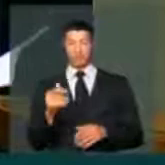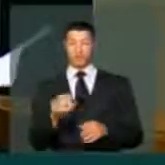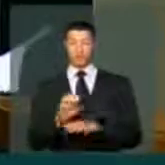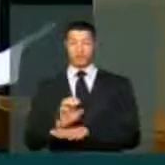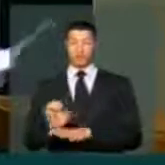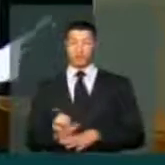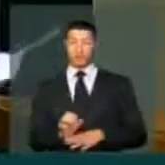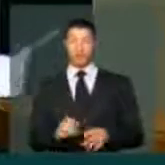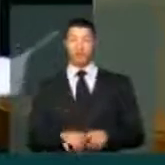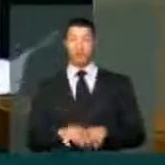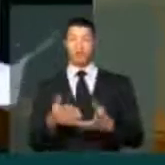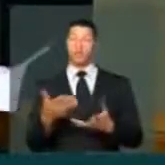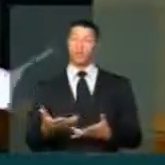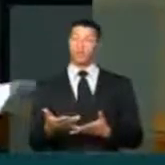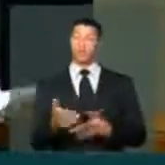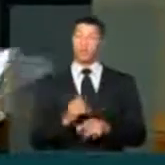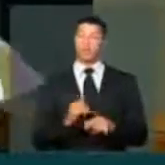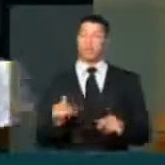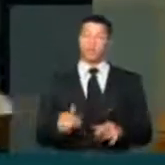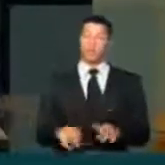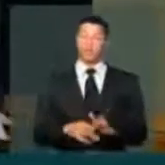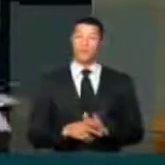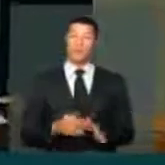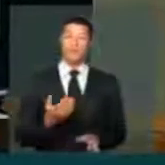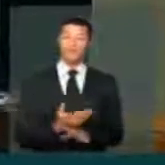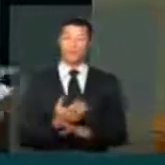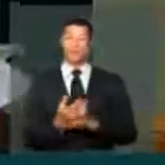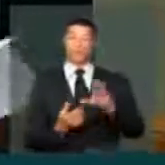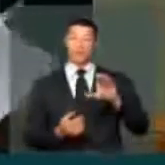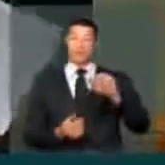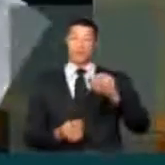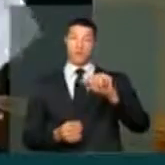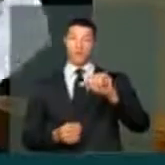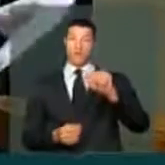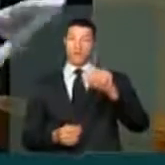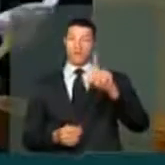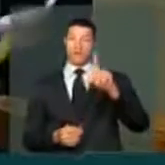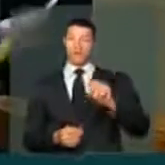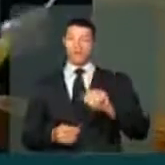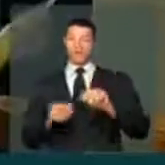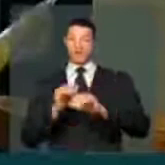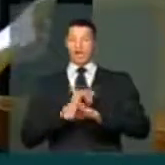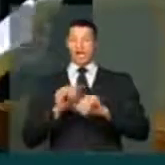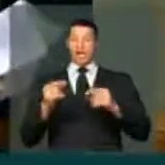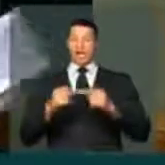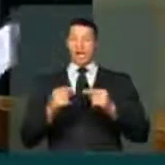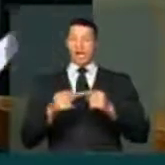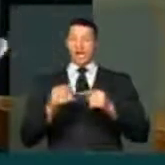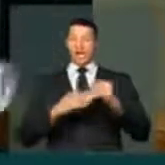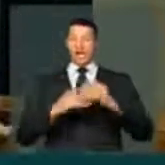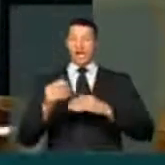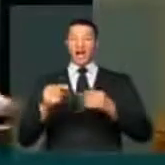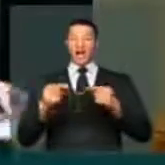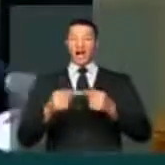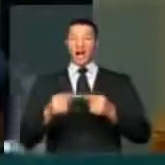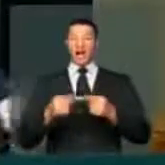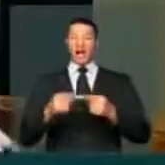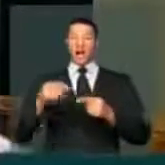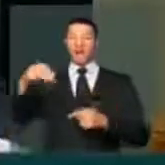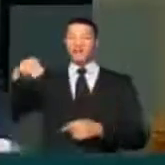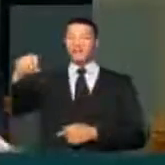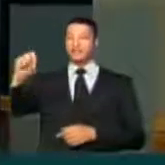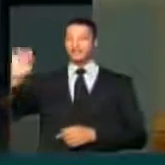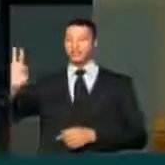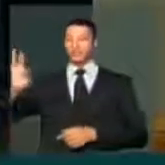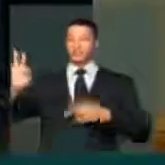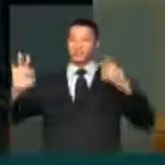MST. Então aqui é uma matéria do Caiado dizendo sobre este acordo que foi firmado, o MST-Venezuela. Eu